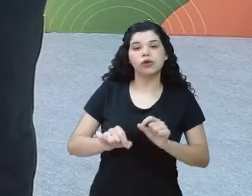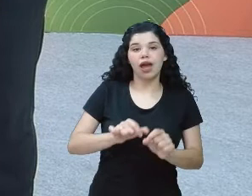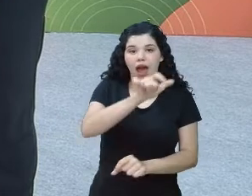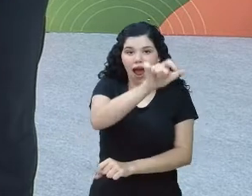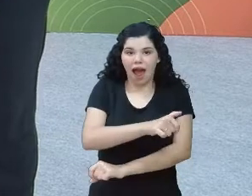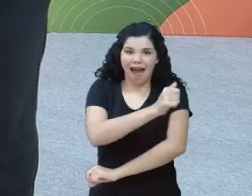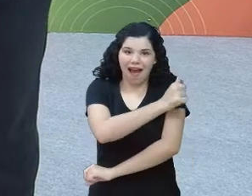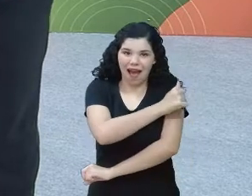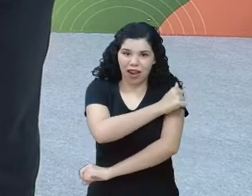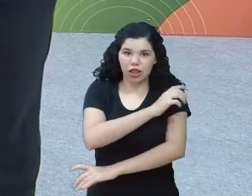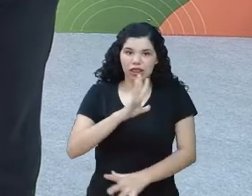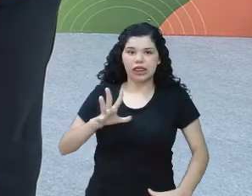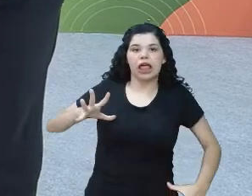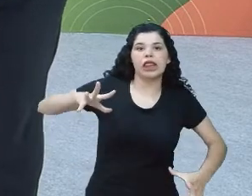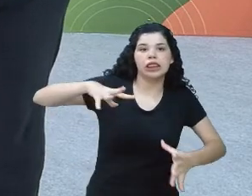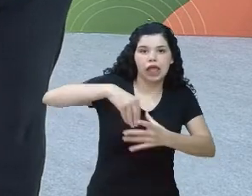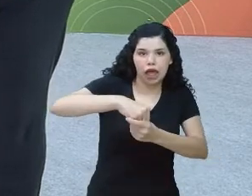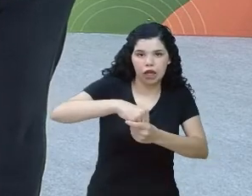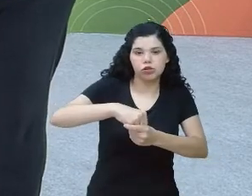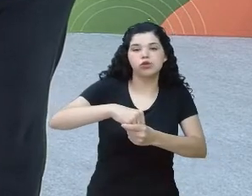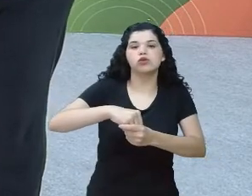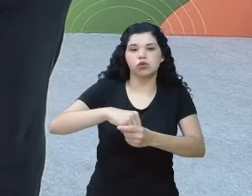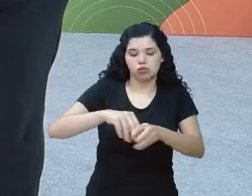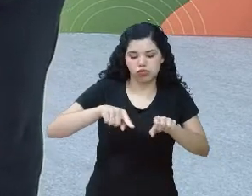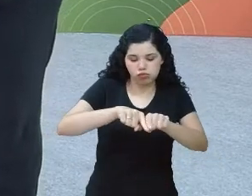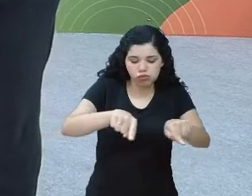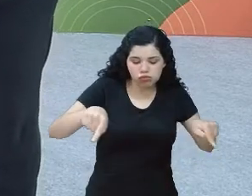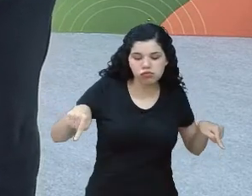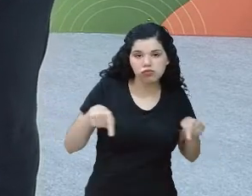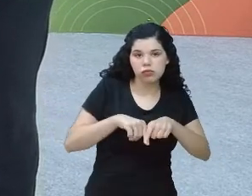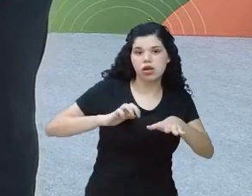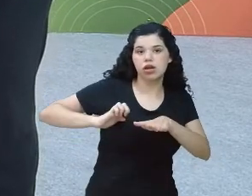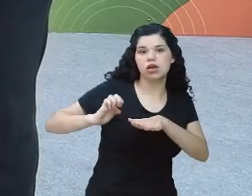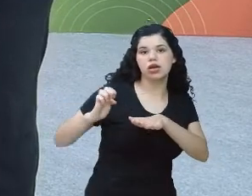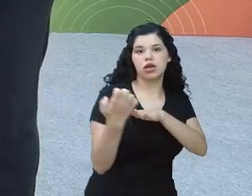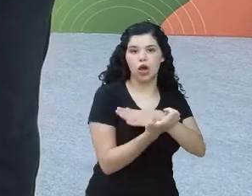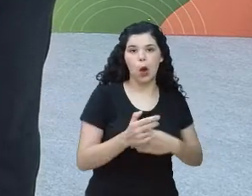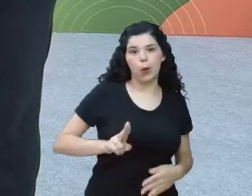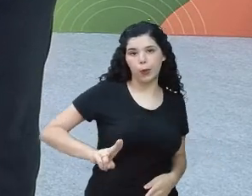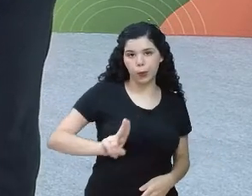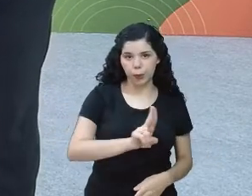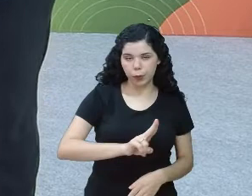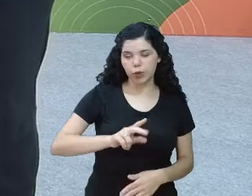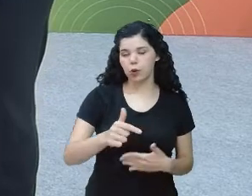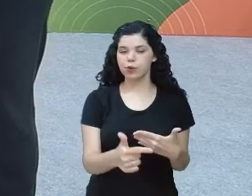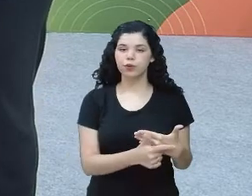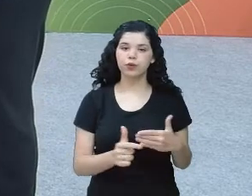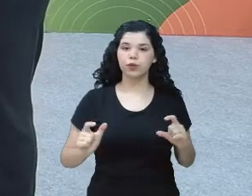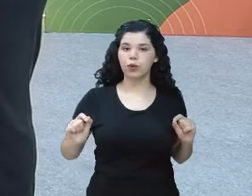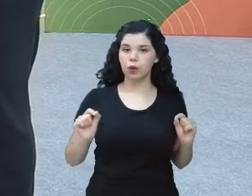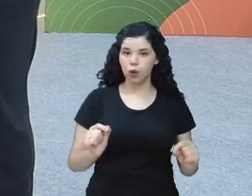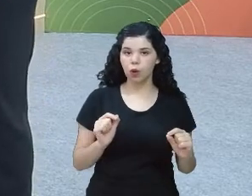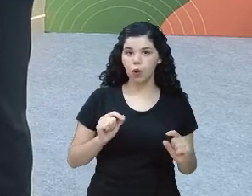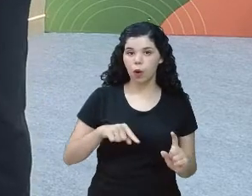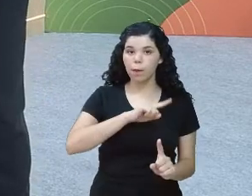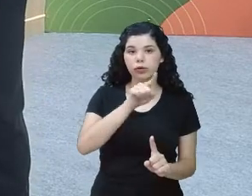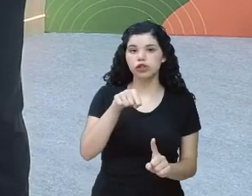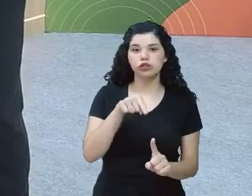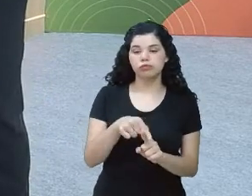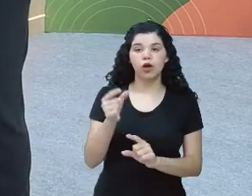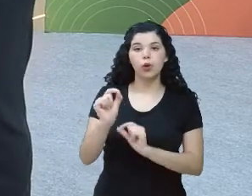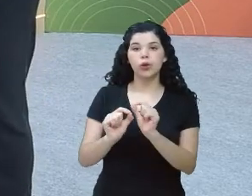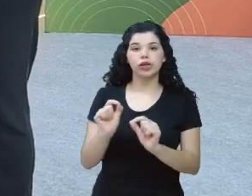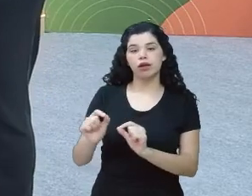ele faz uso da sala de recursos multifuncionais. Isso vai servir para envio de